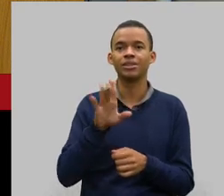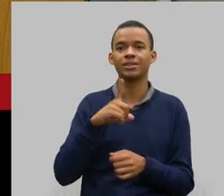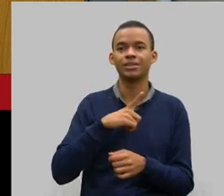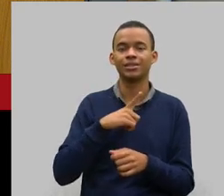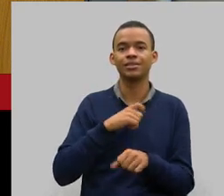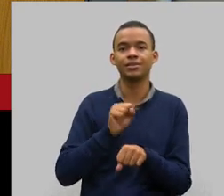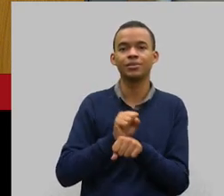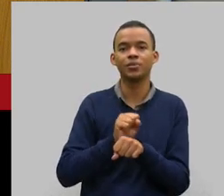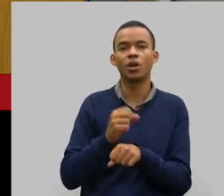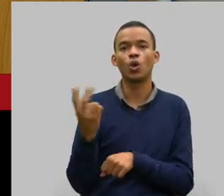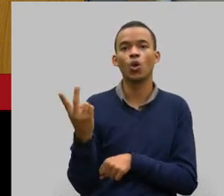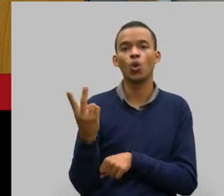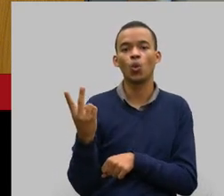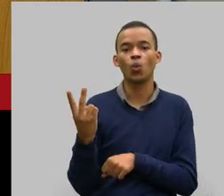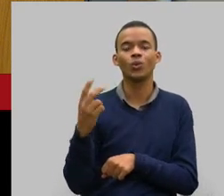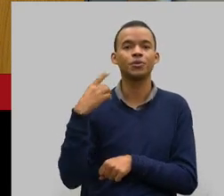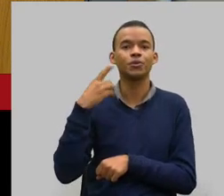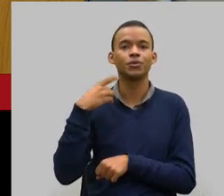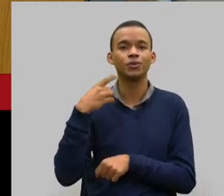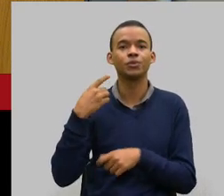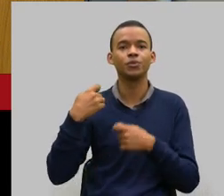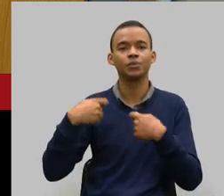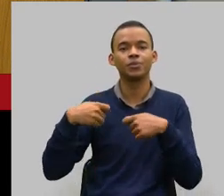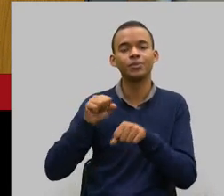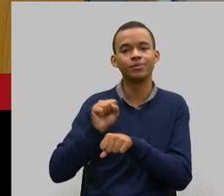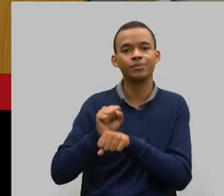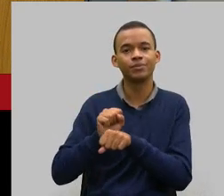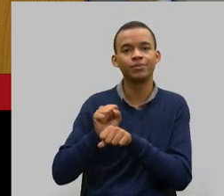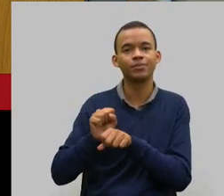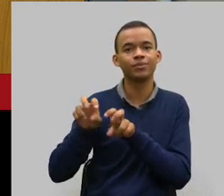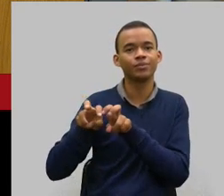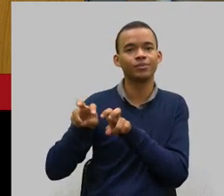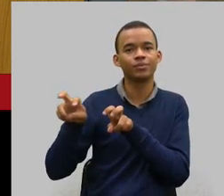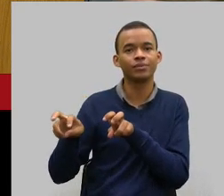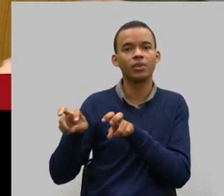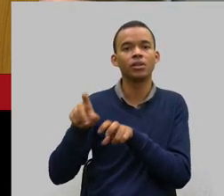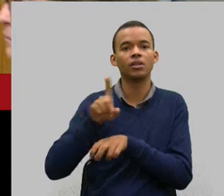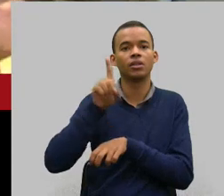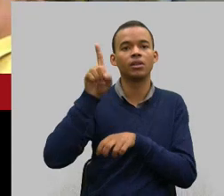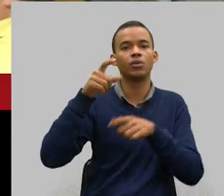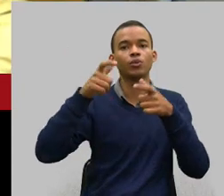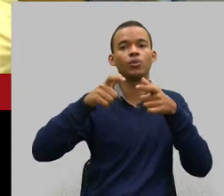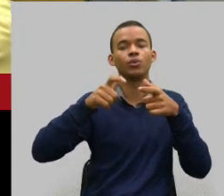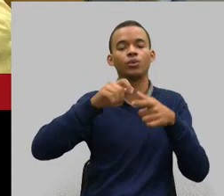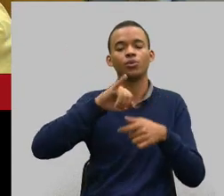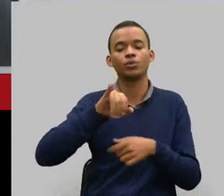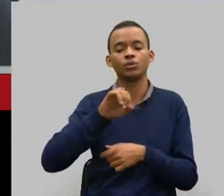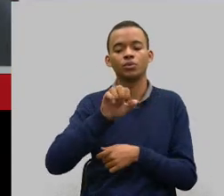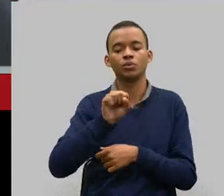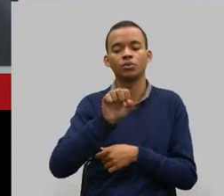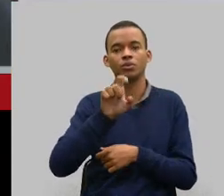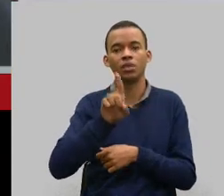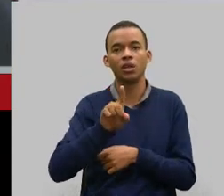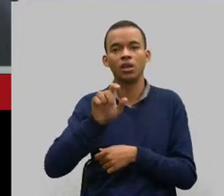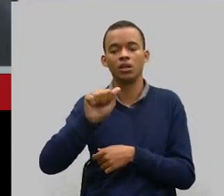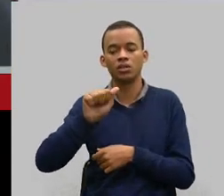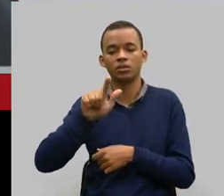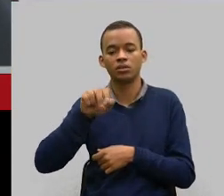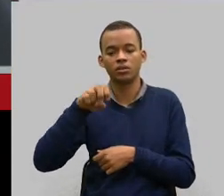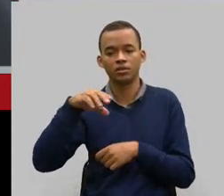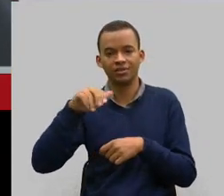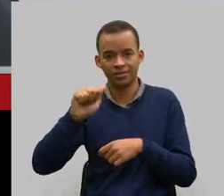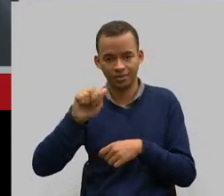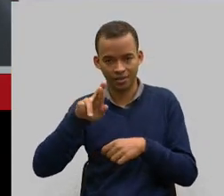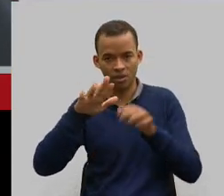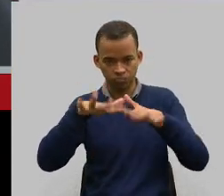deputados eh tinha que ser lá na no Zé lencar né que é maior mas já convidei a competente